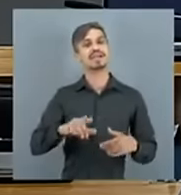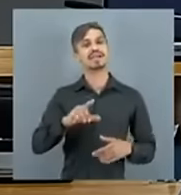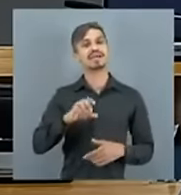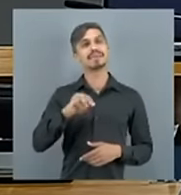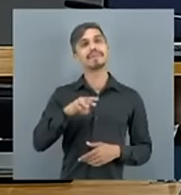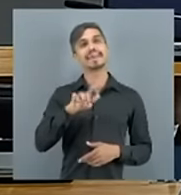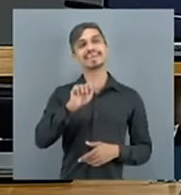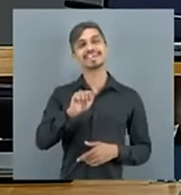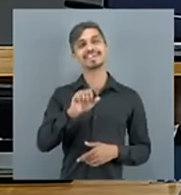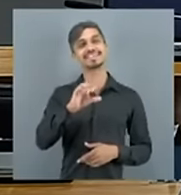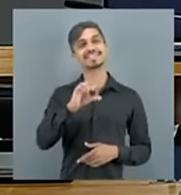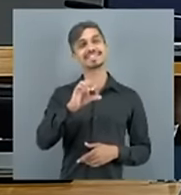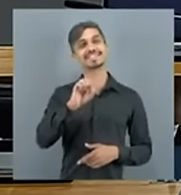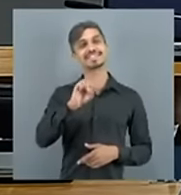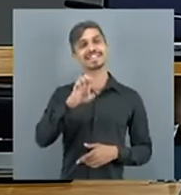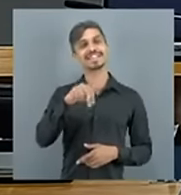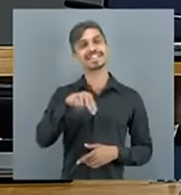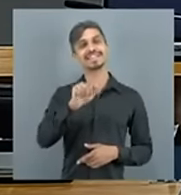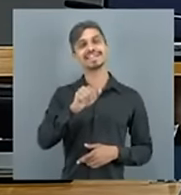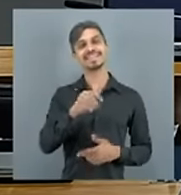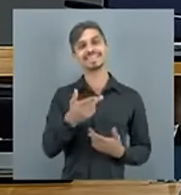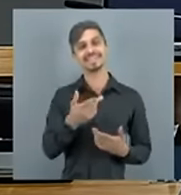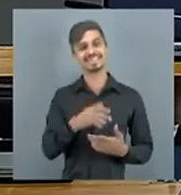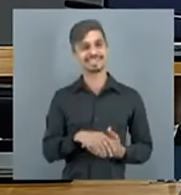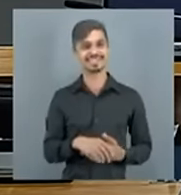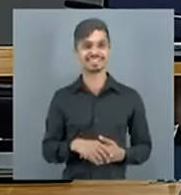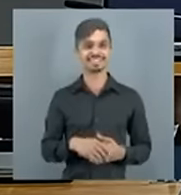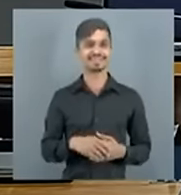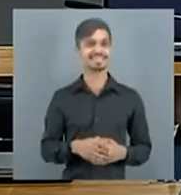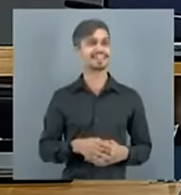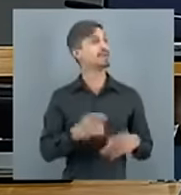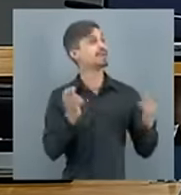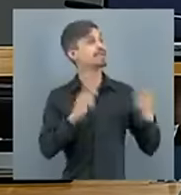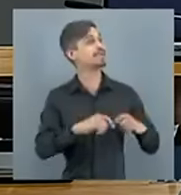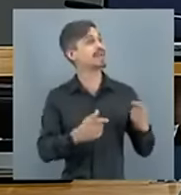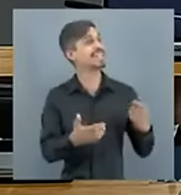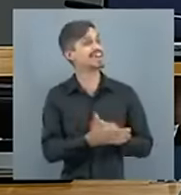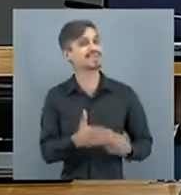De Natal. De Natal. Então, tu pode até pagar nossas passagens.